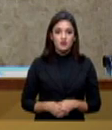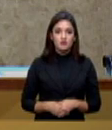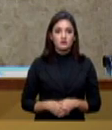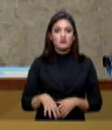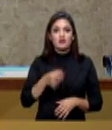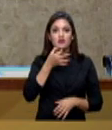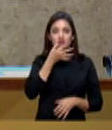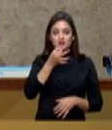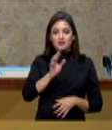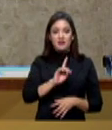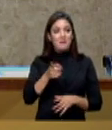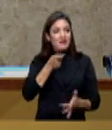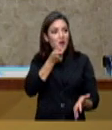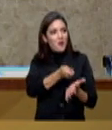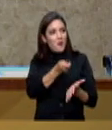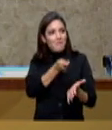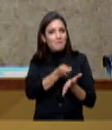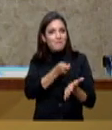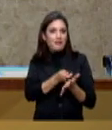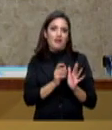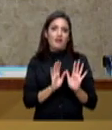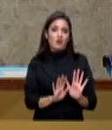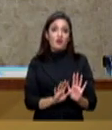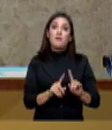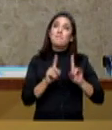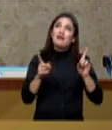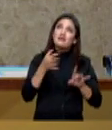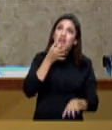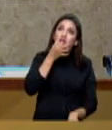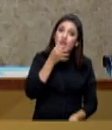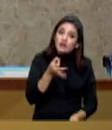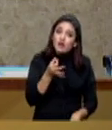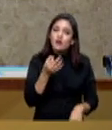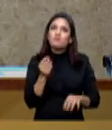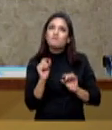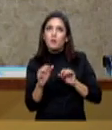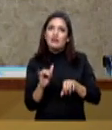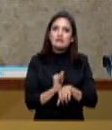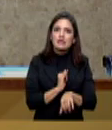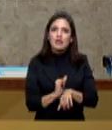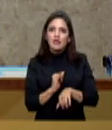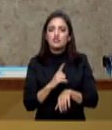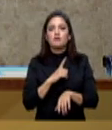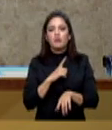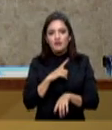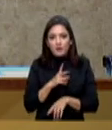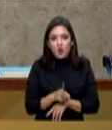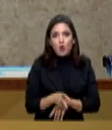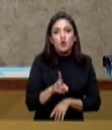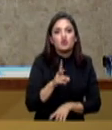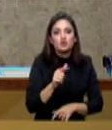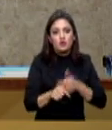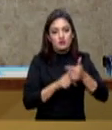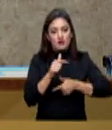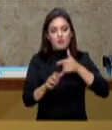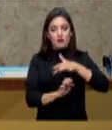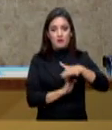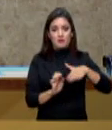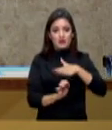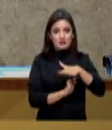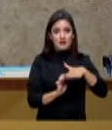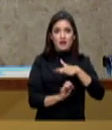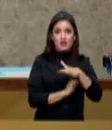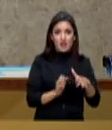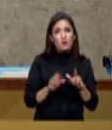impõe a saída menos prejudicial para continuidade da atividade Empresarial das companhias